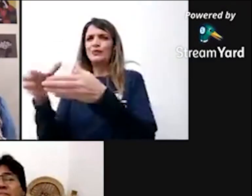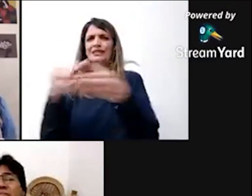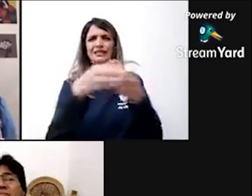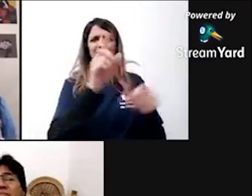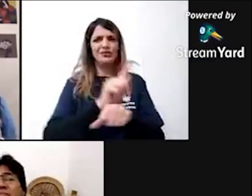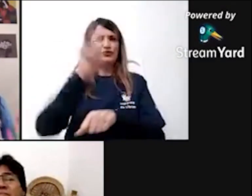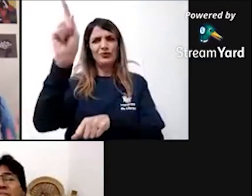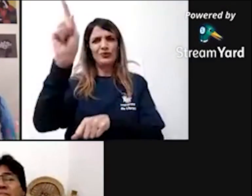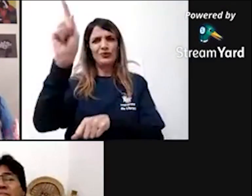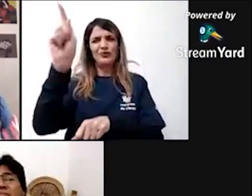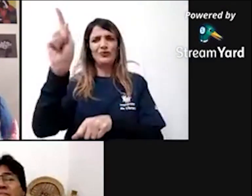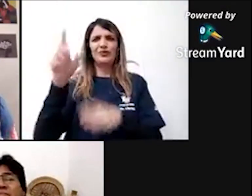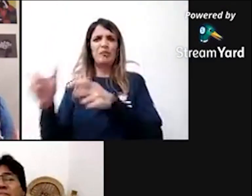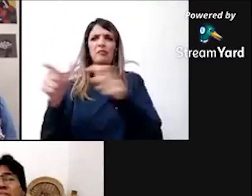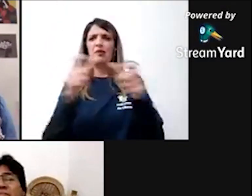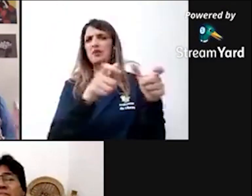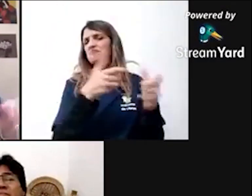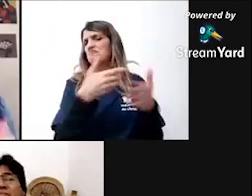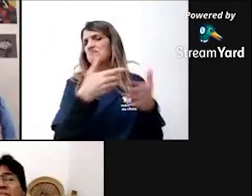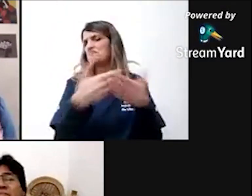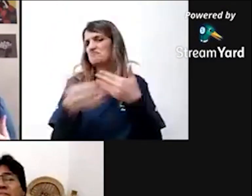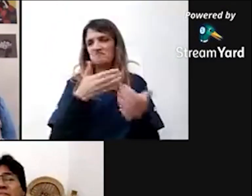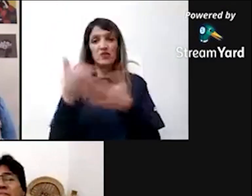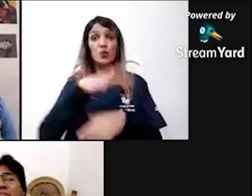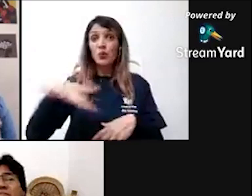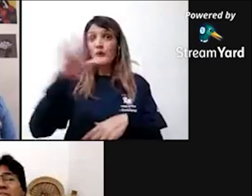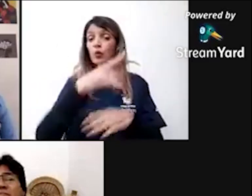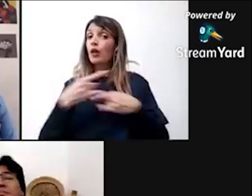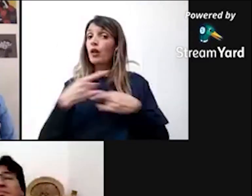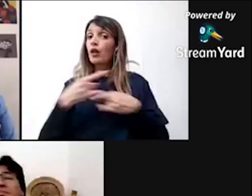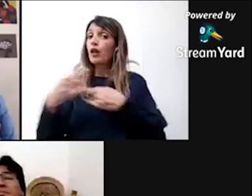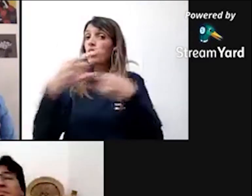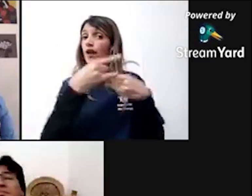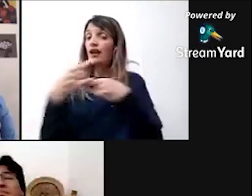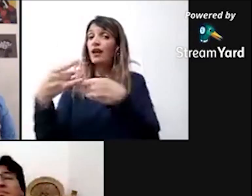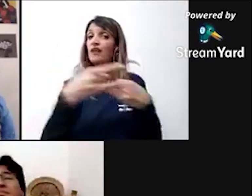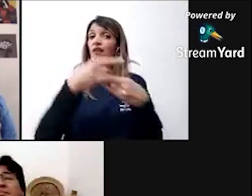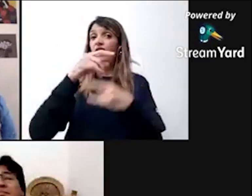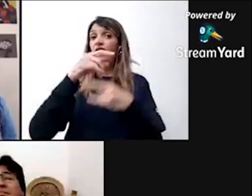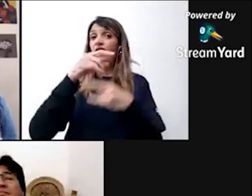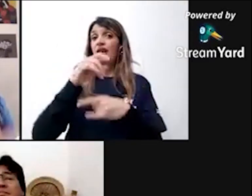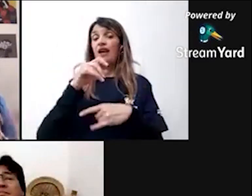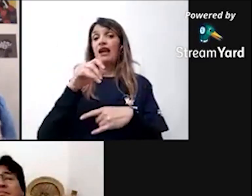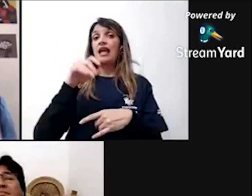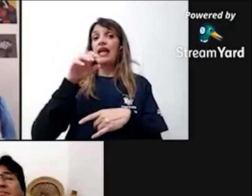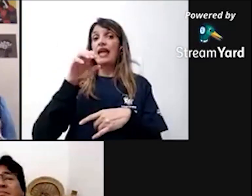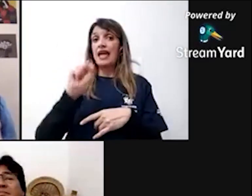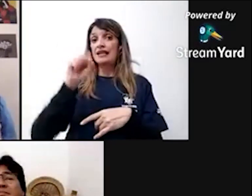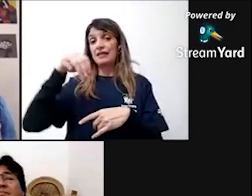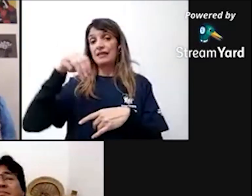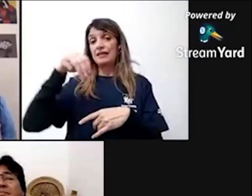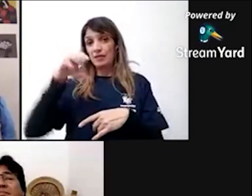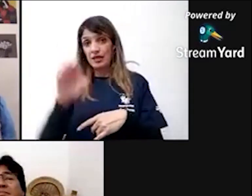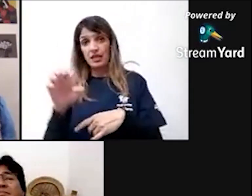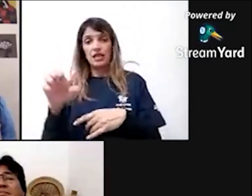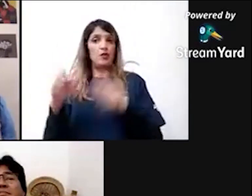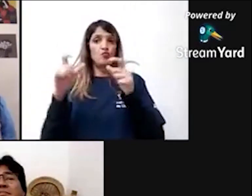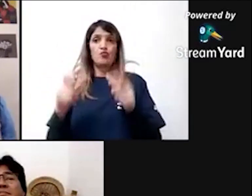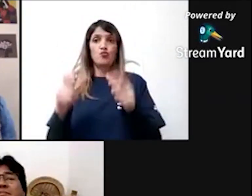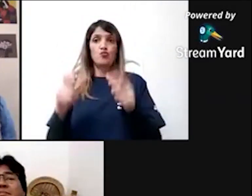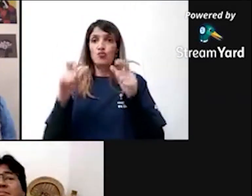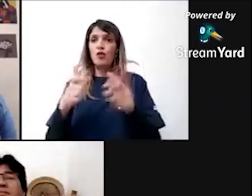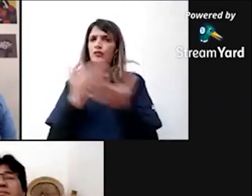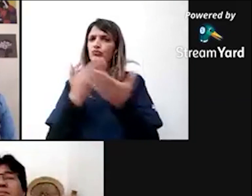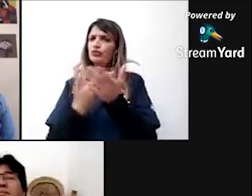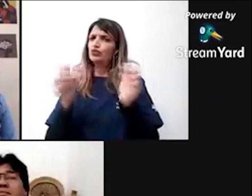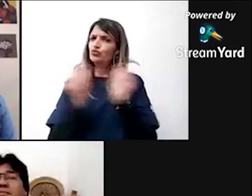os espaços, e lembrem-se, as lives formativas da SME é um espaço para que vocês venham estudar com a gente, então